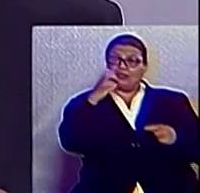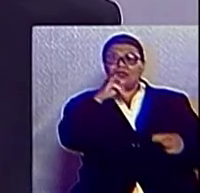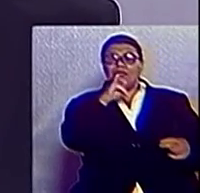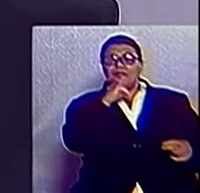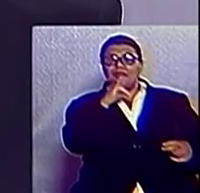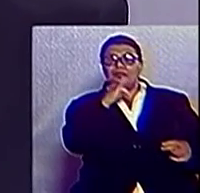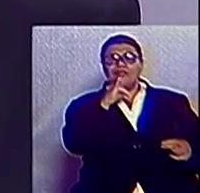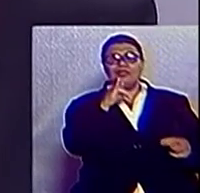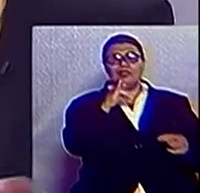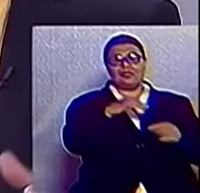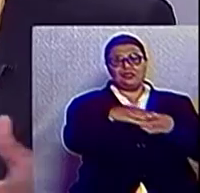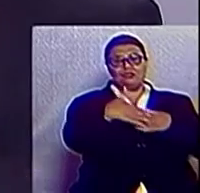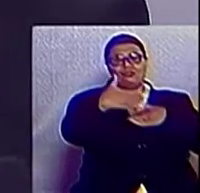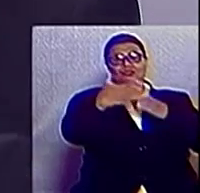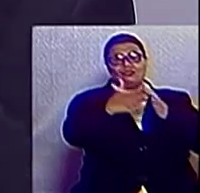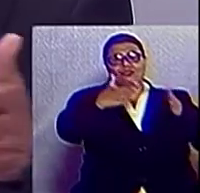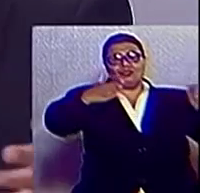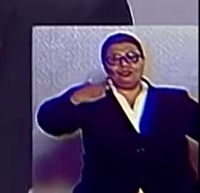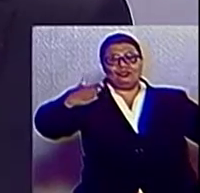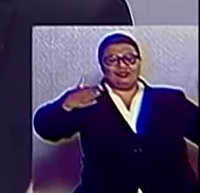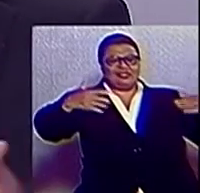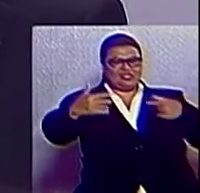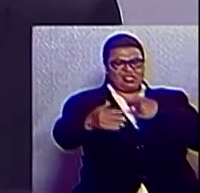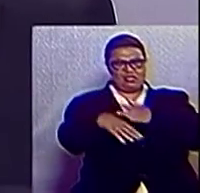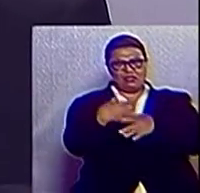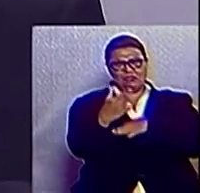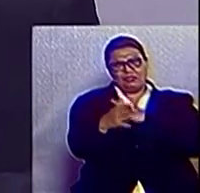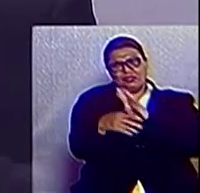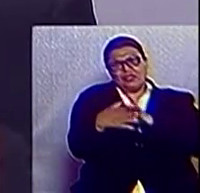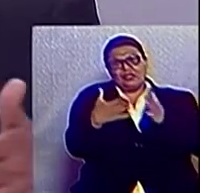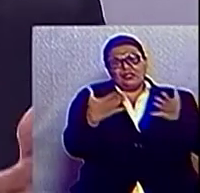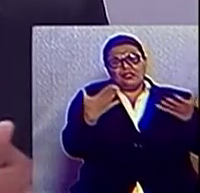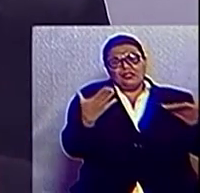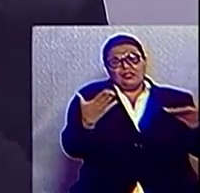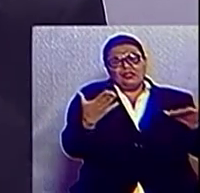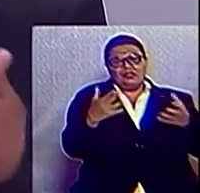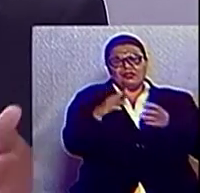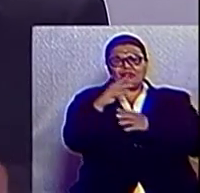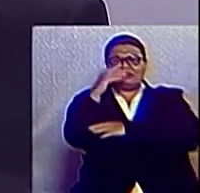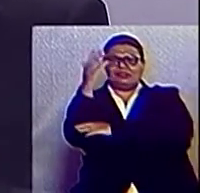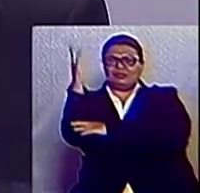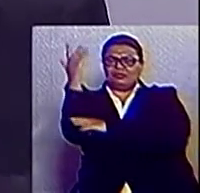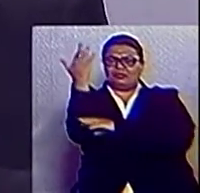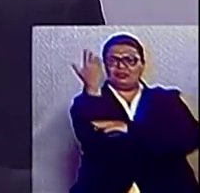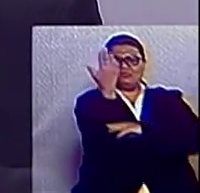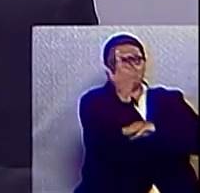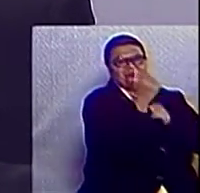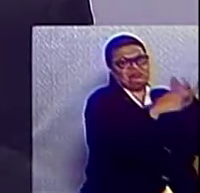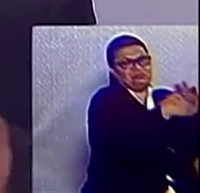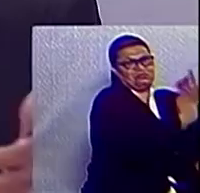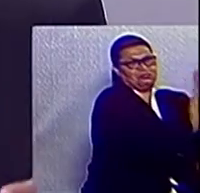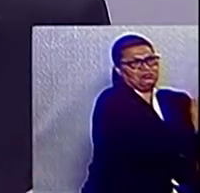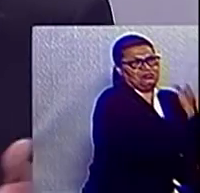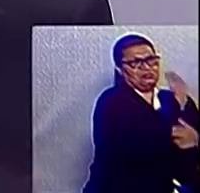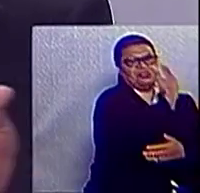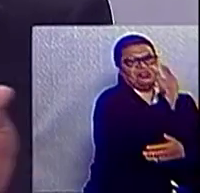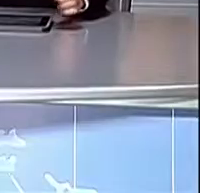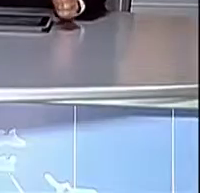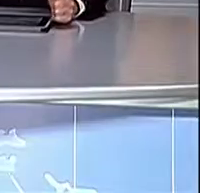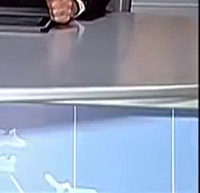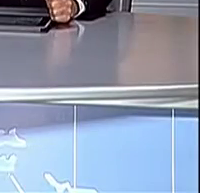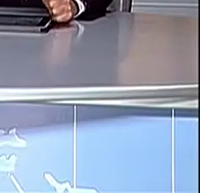expansão urbana desregrada que está aí, destruindo bosques, matas, as nossas nascentes.